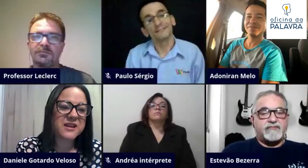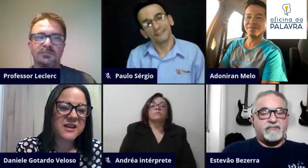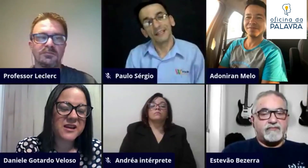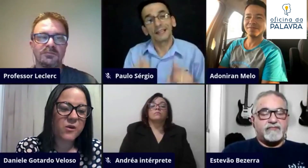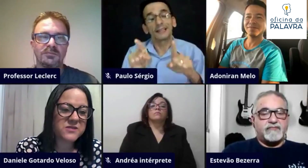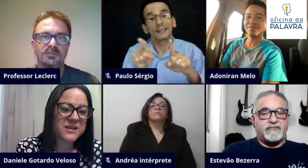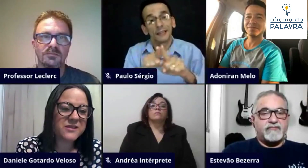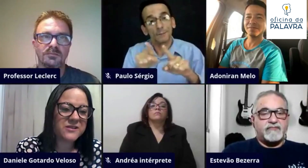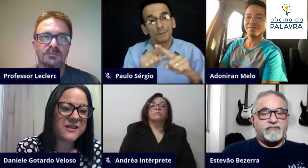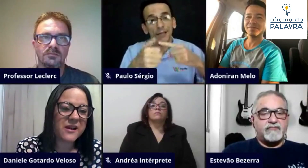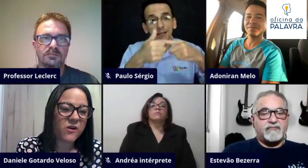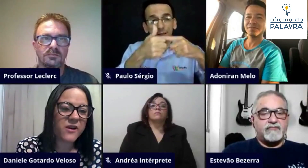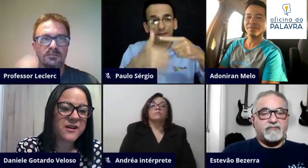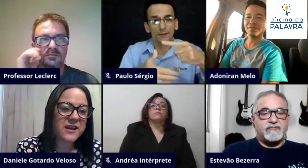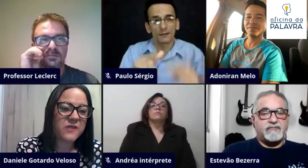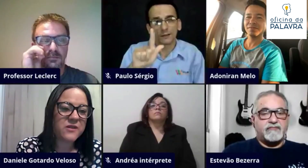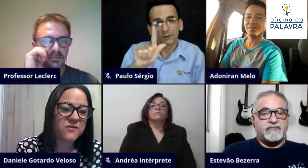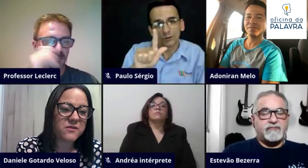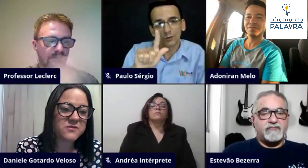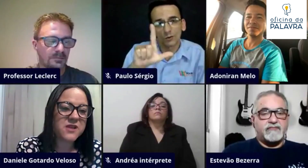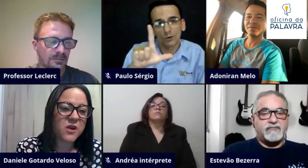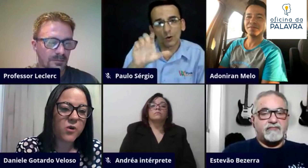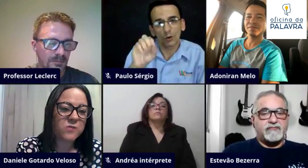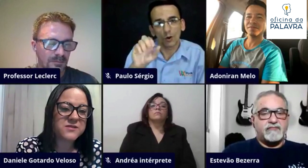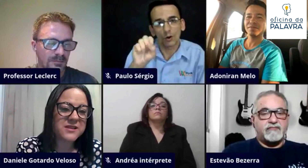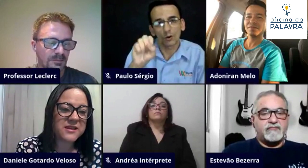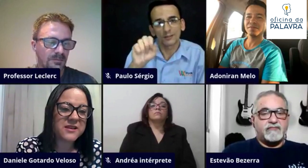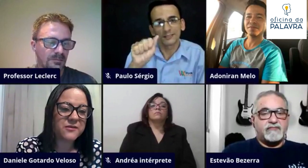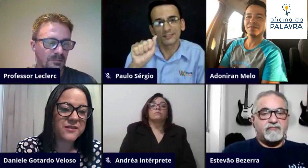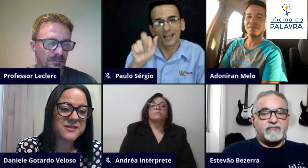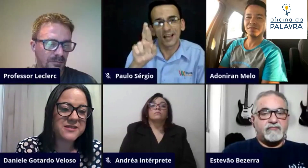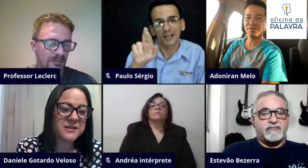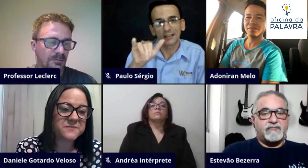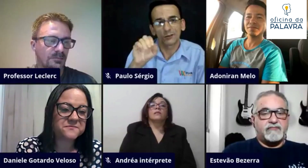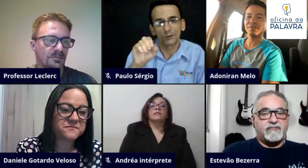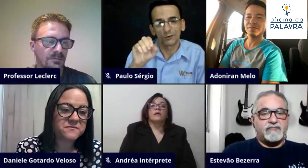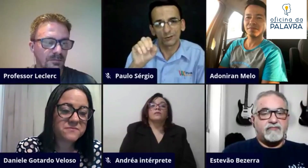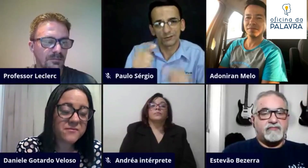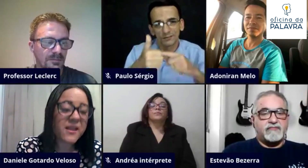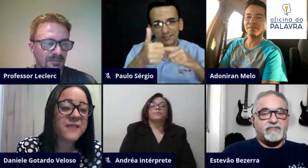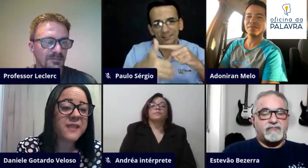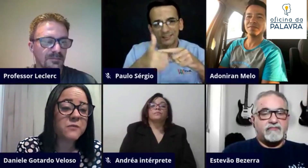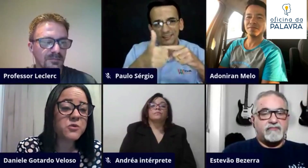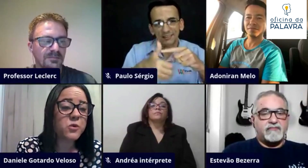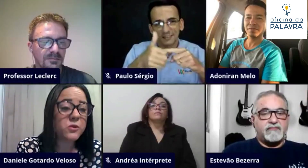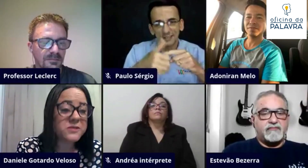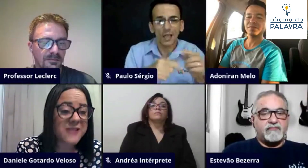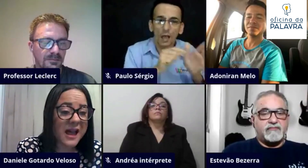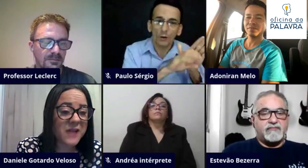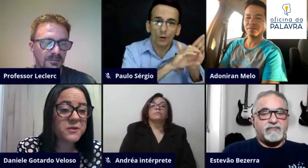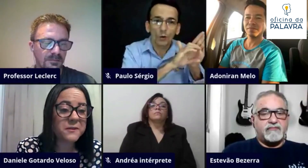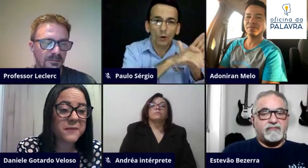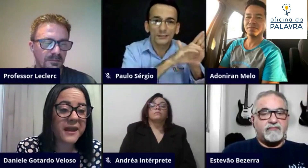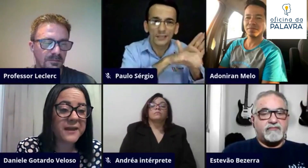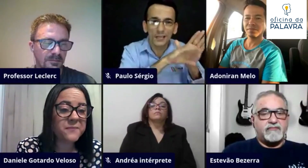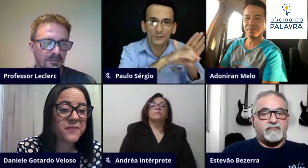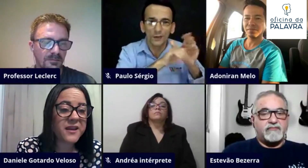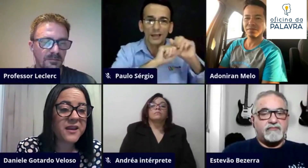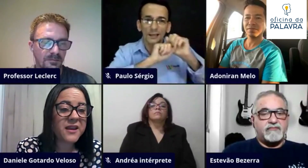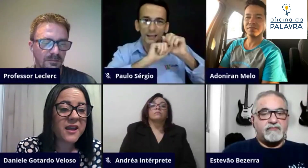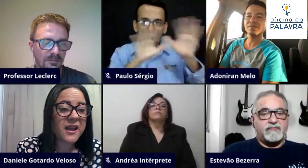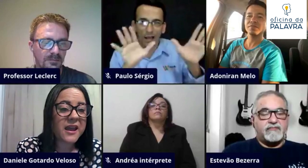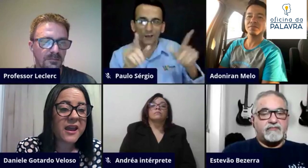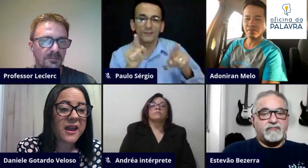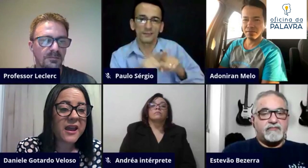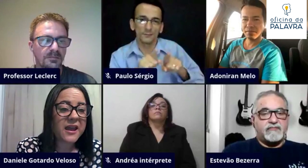temos conseguido até agora e creio que vamos conseguir fazer. Temos o glossário também,